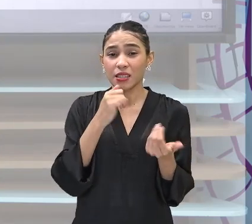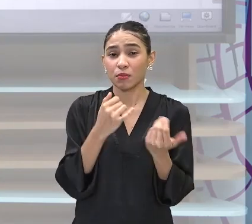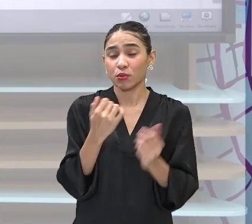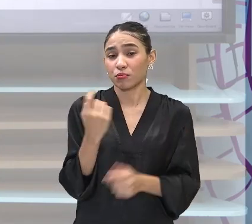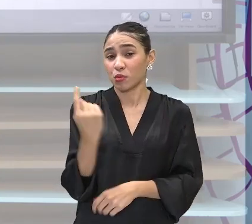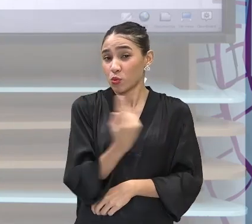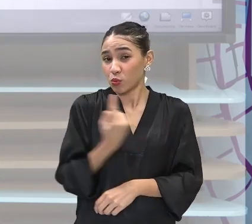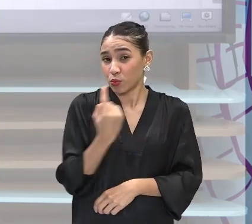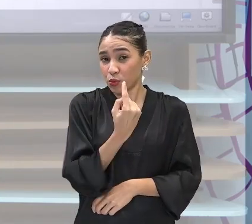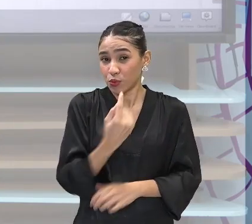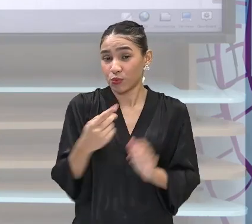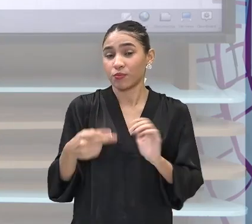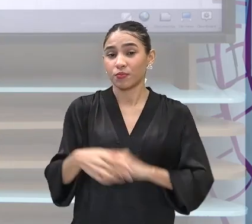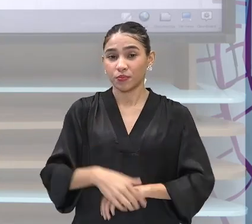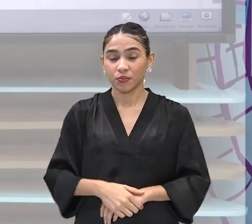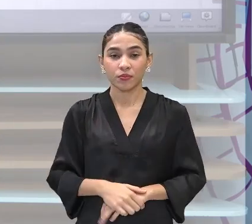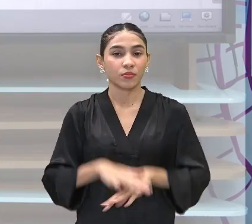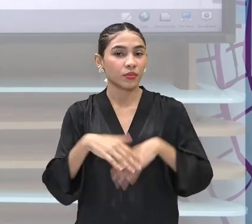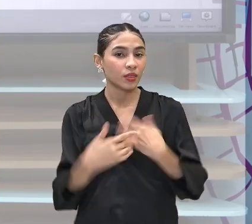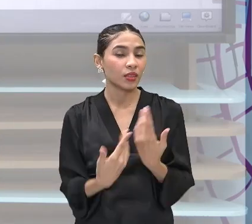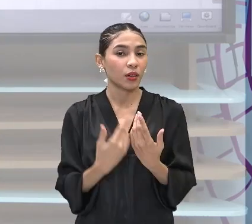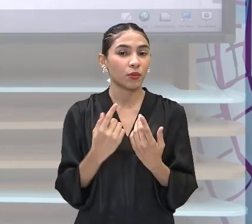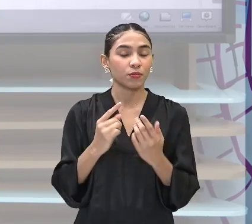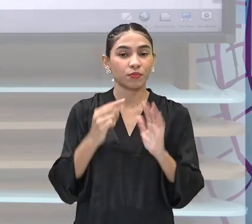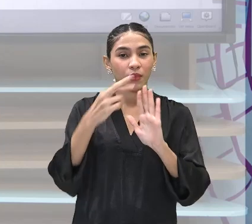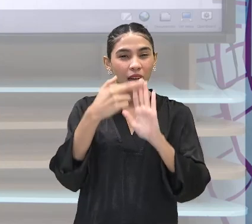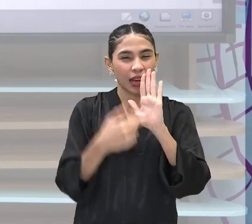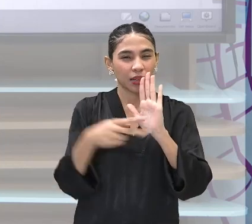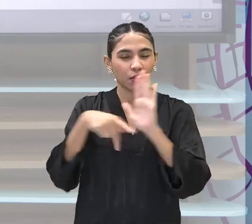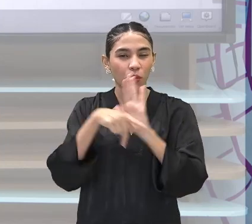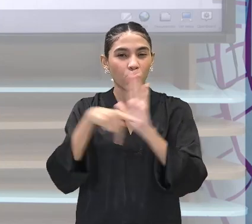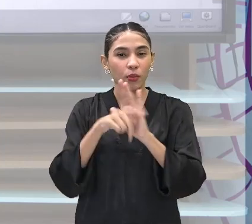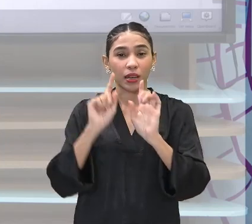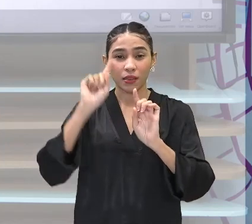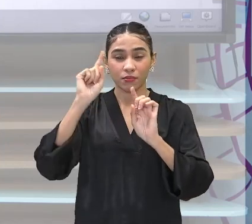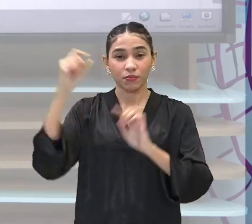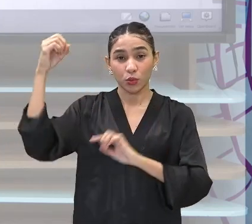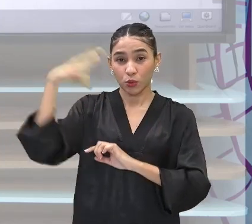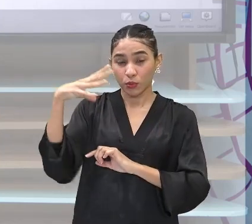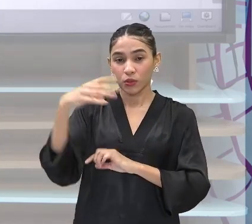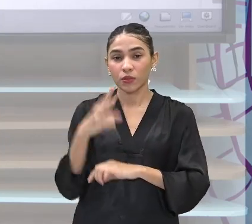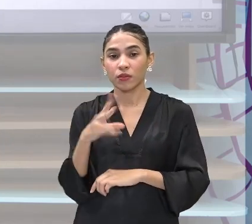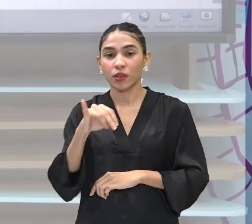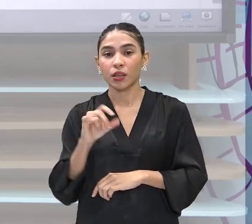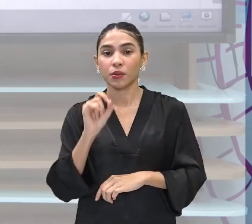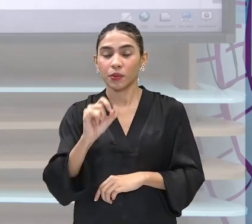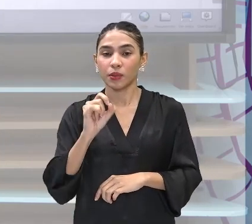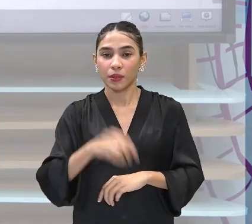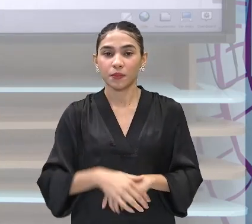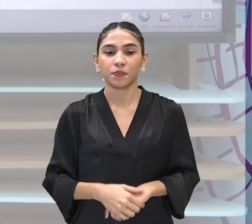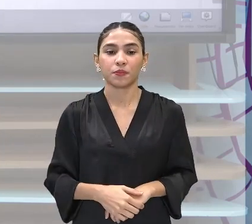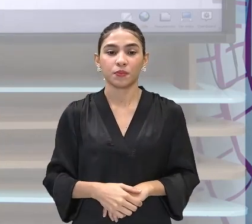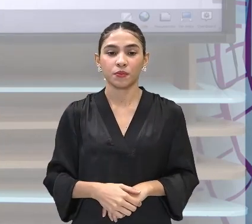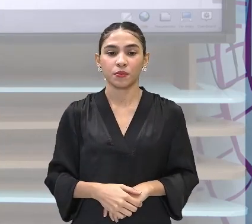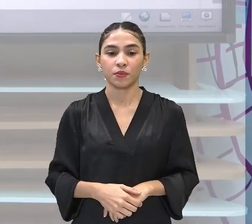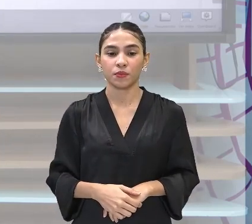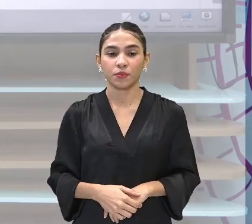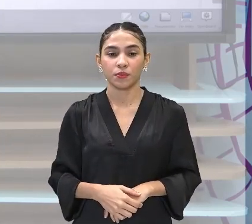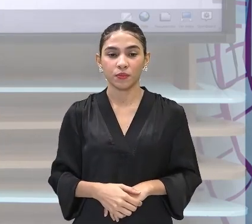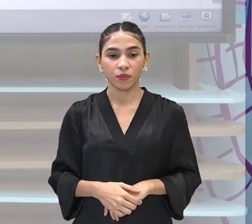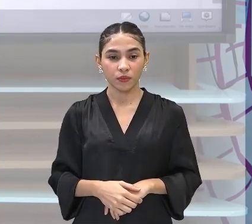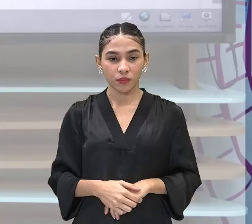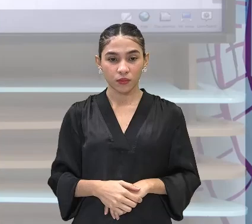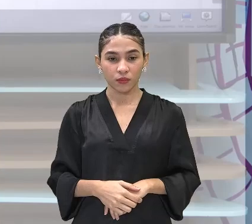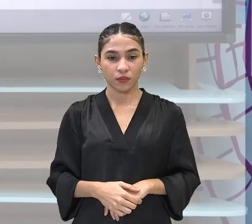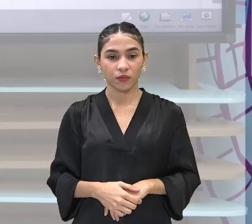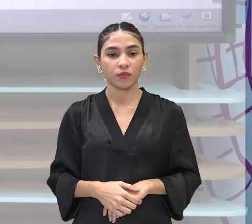independentes de Portugal. Então, os ideais iluministas, eles serão amplamente, né, eles serão aquilo